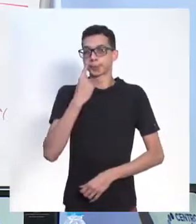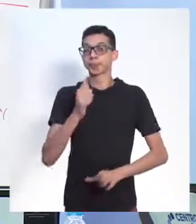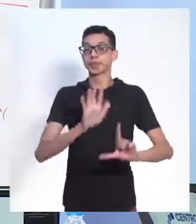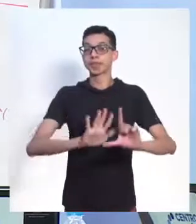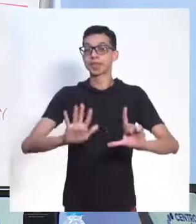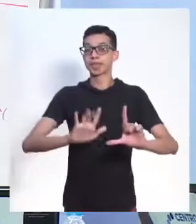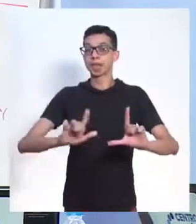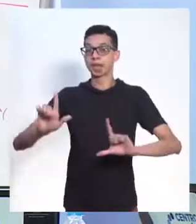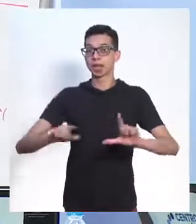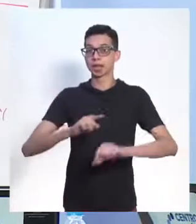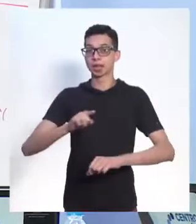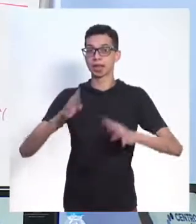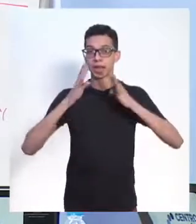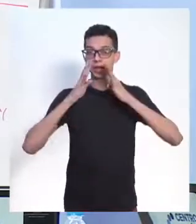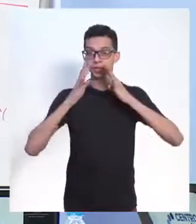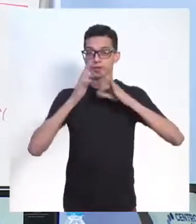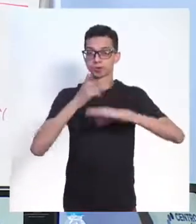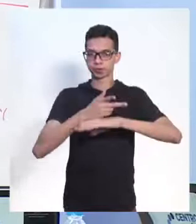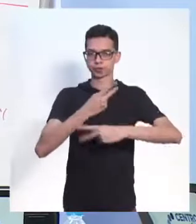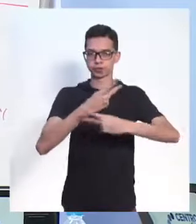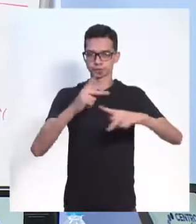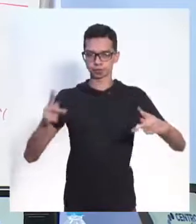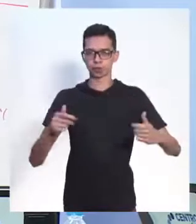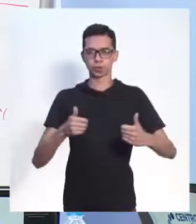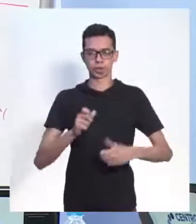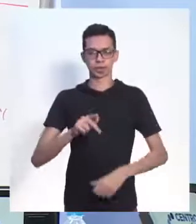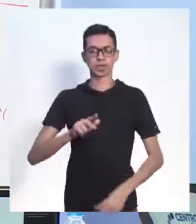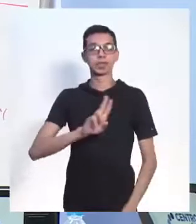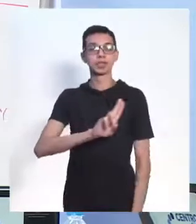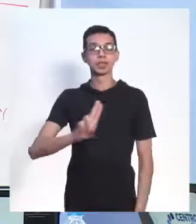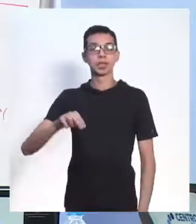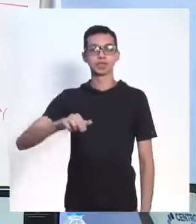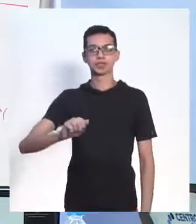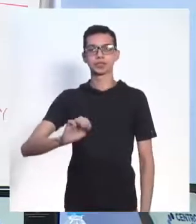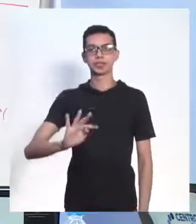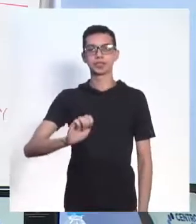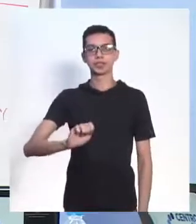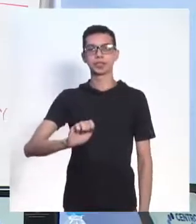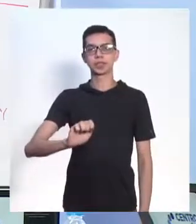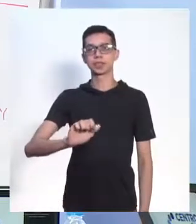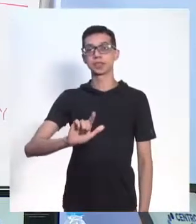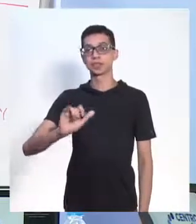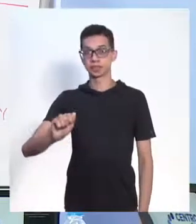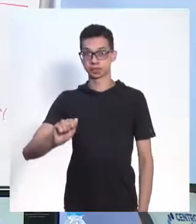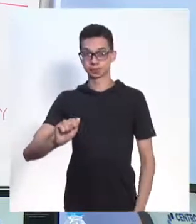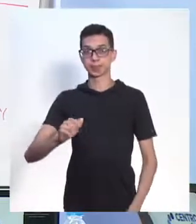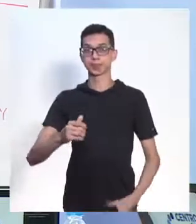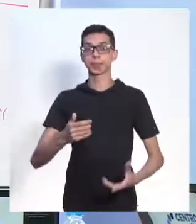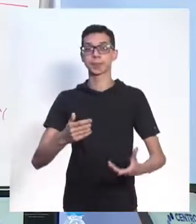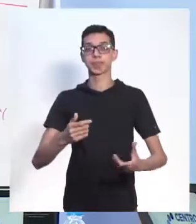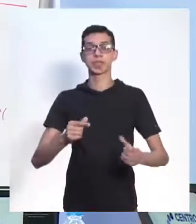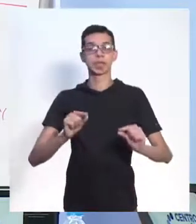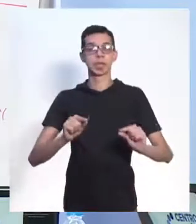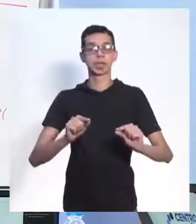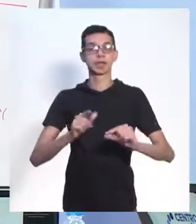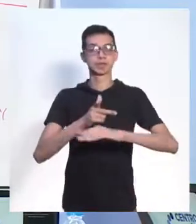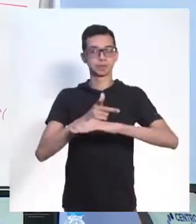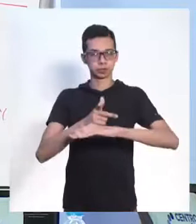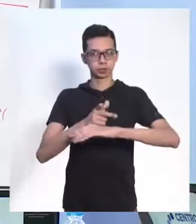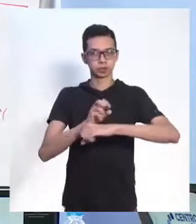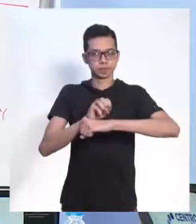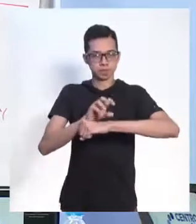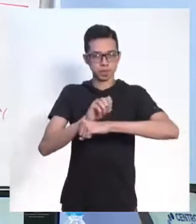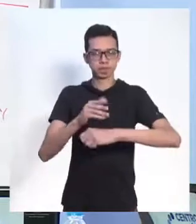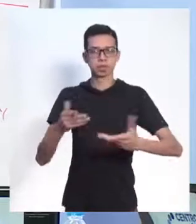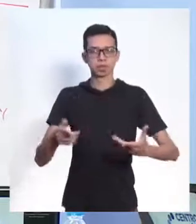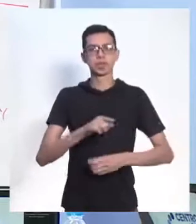vocês assistem aos vídeos dos colegas aí, da Natália, que mandou o vídeo para a gente. Agradecer a professora daqui a pouco, que mandaram os vídeos.